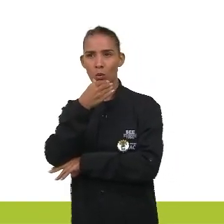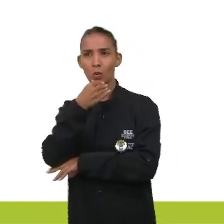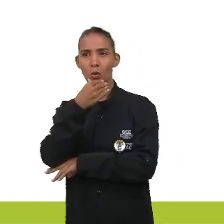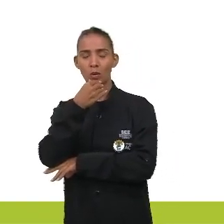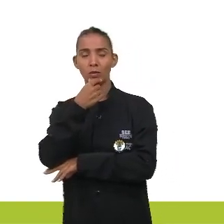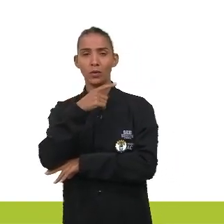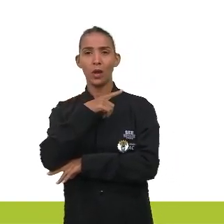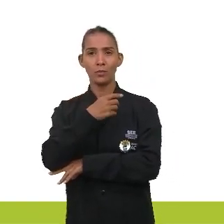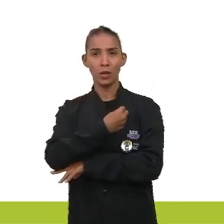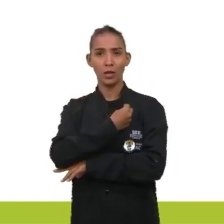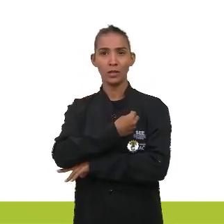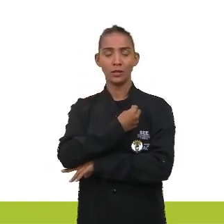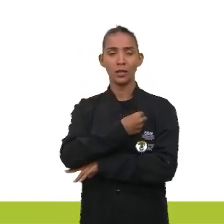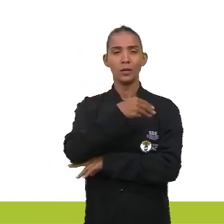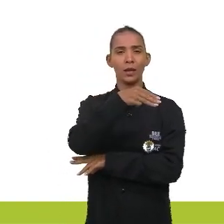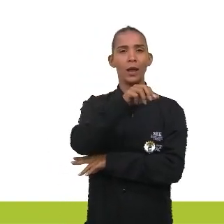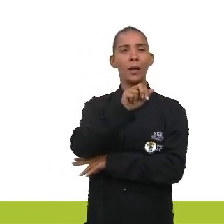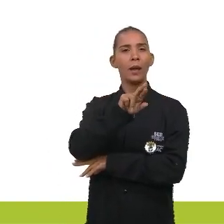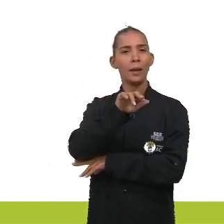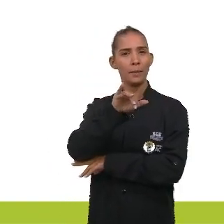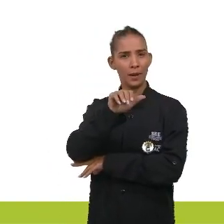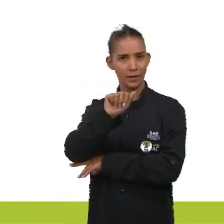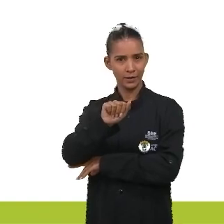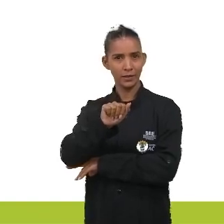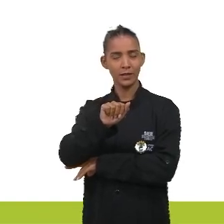presença de João e Maria.